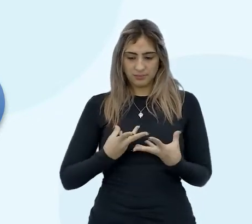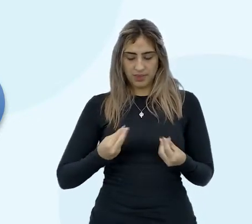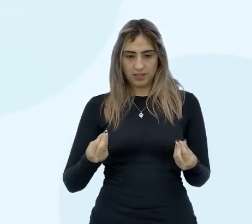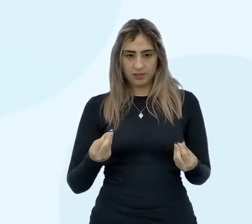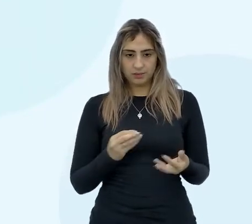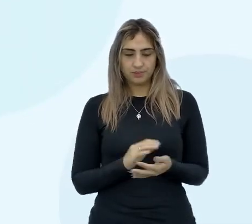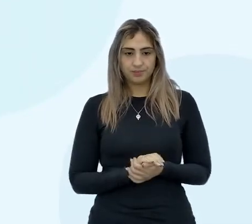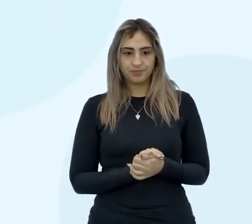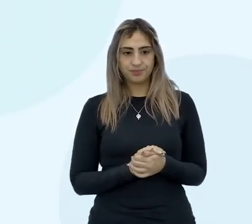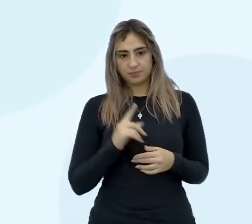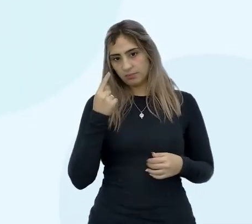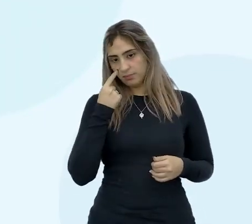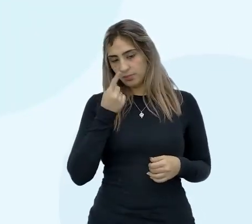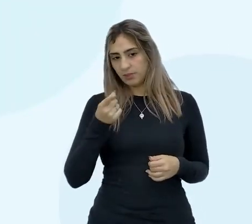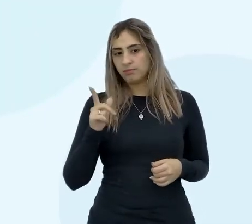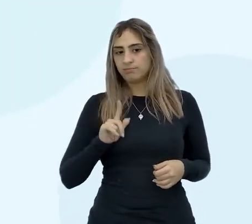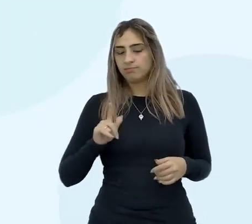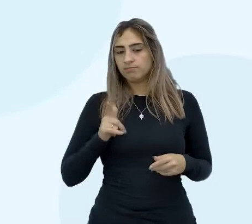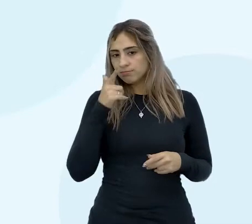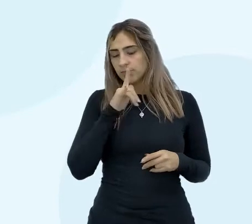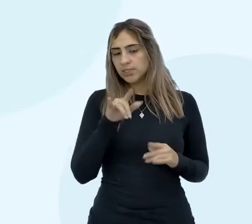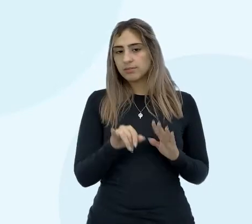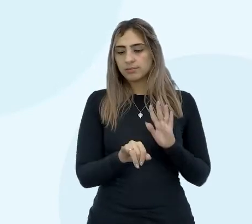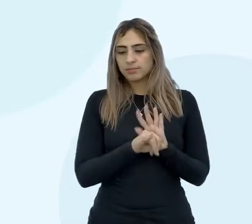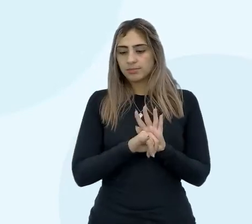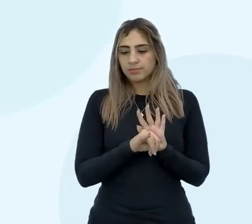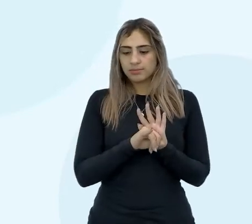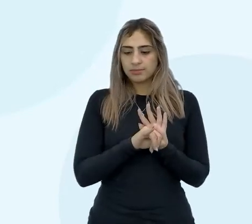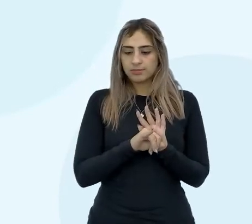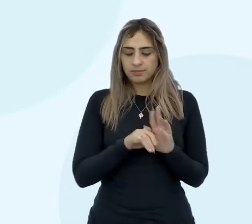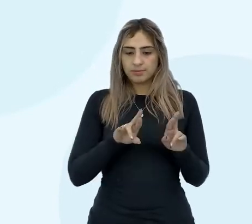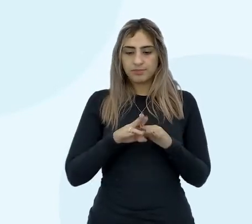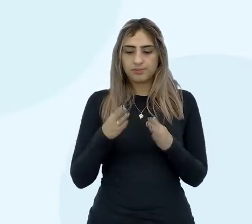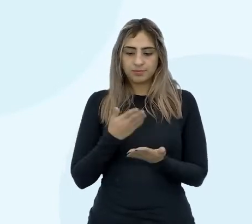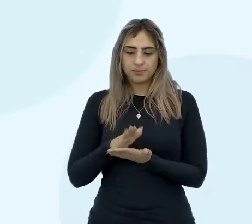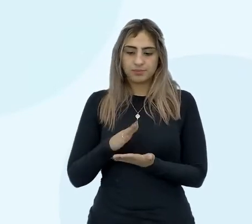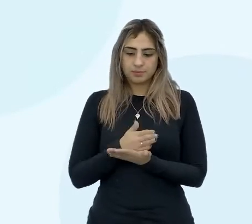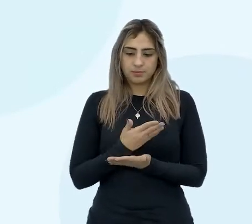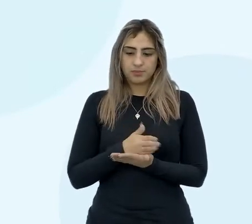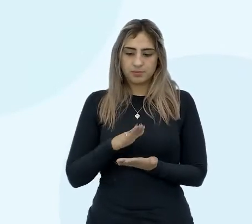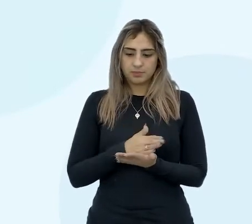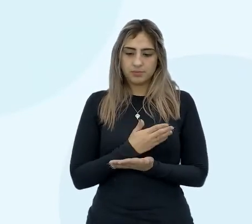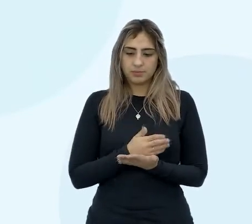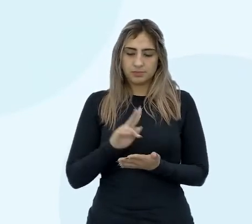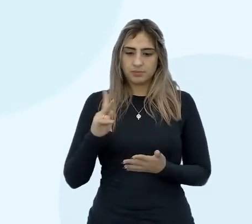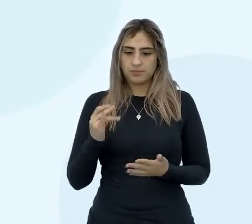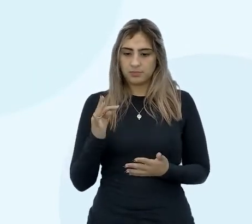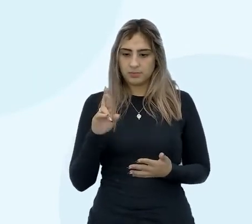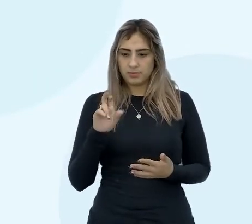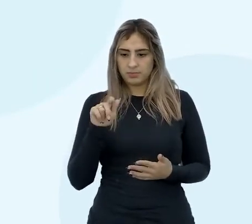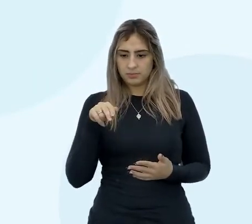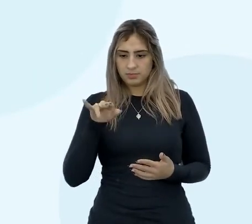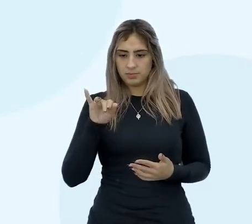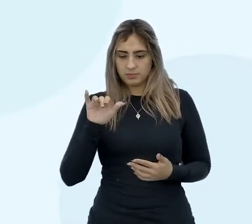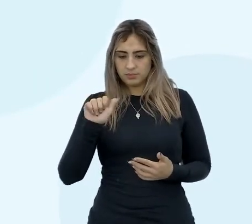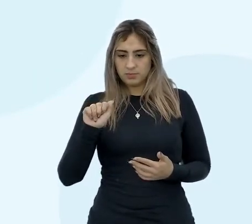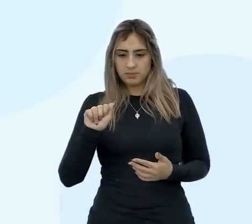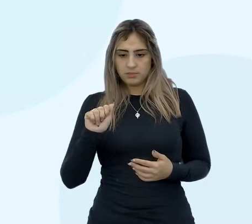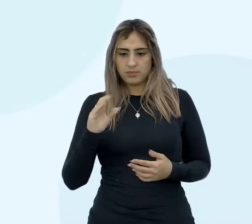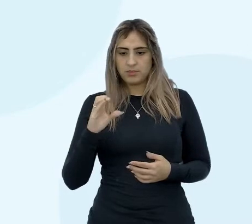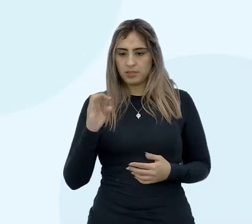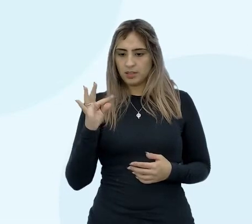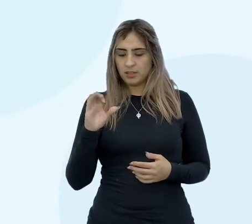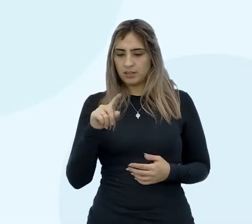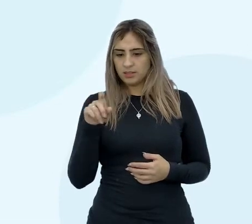Bom, visto isso, a gente consegue identificar as separações das misturas heterogêneas. Nós temos aí